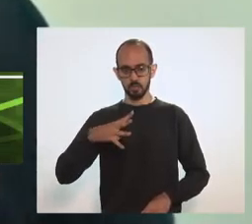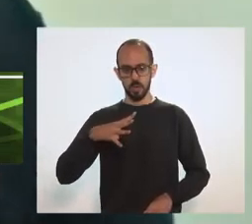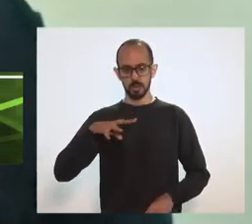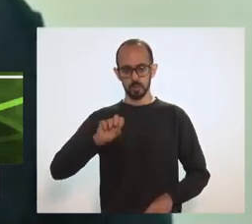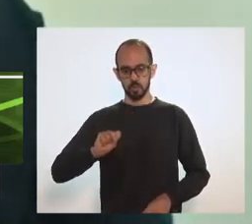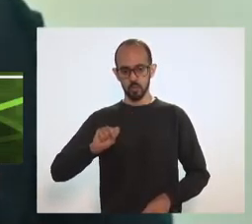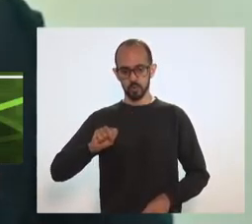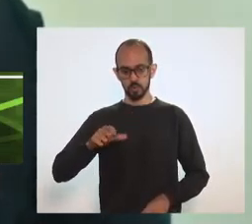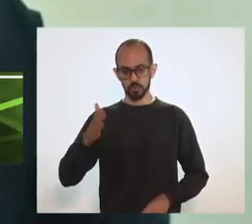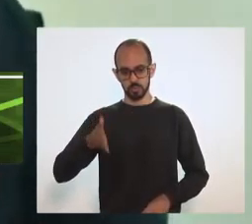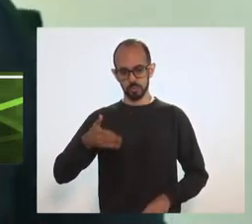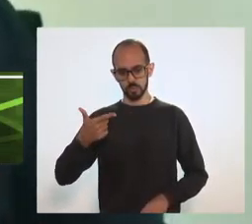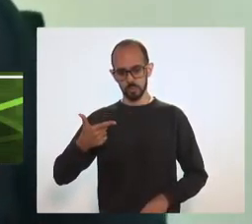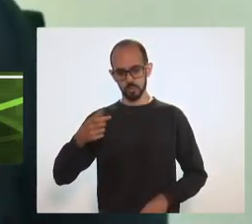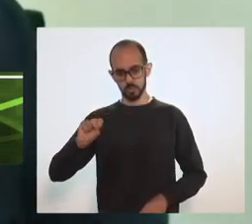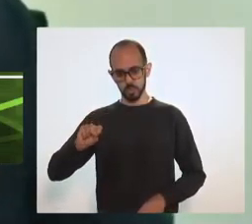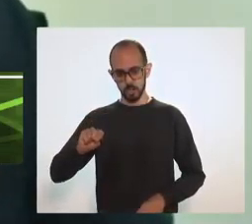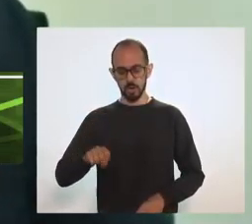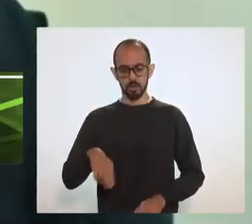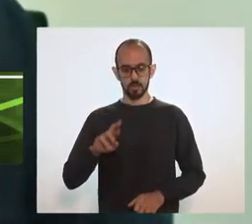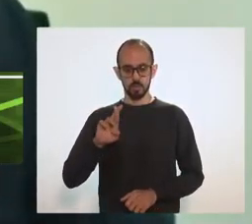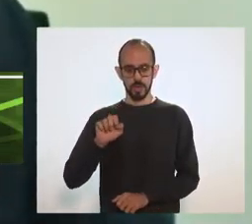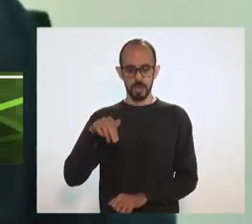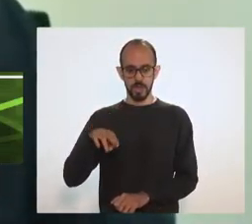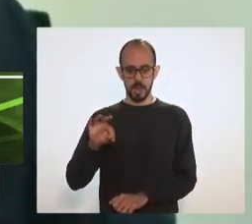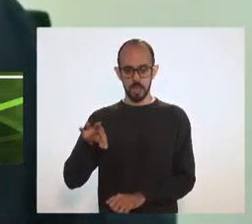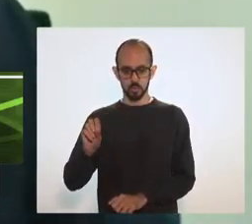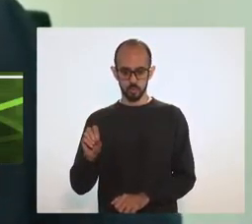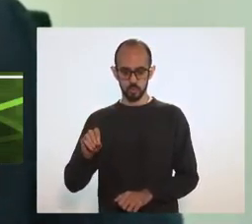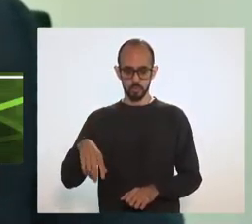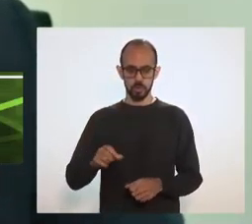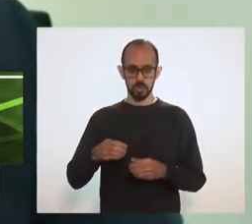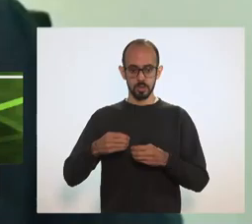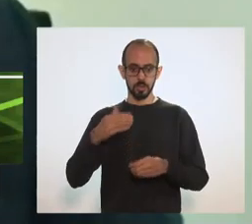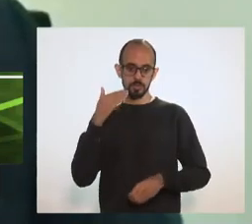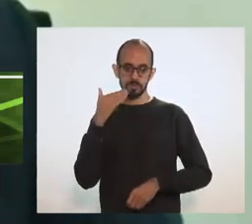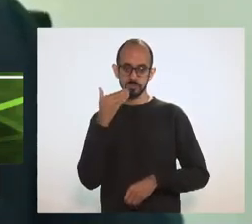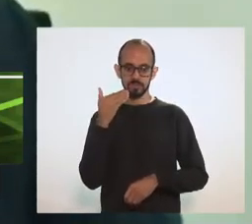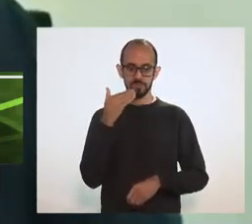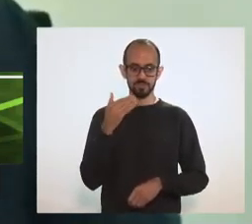discussão, em votação, aprovado. 50.